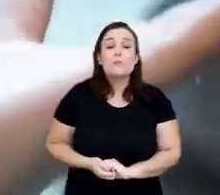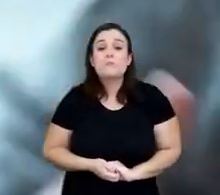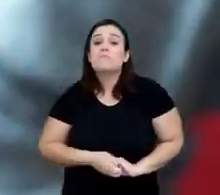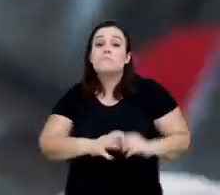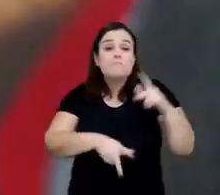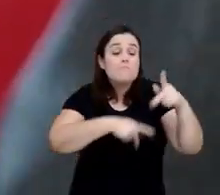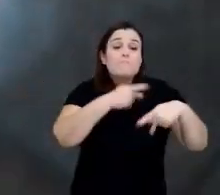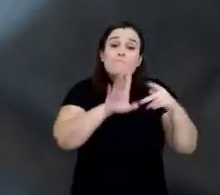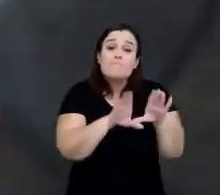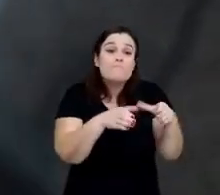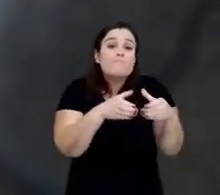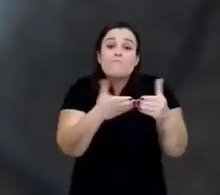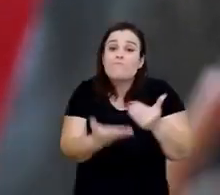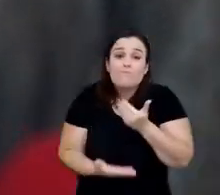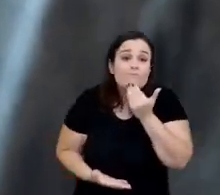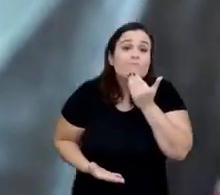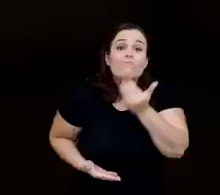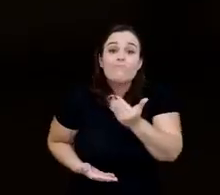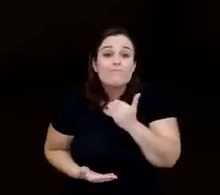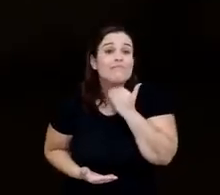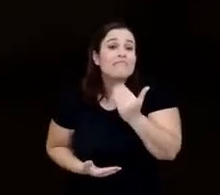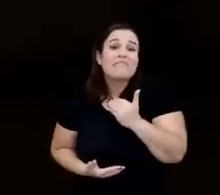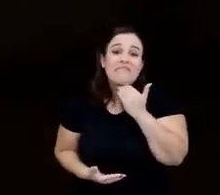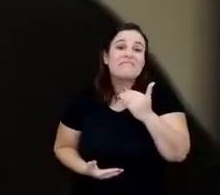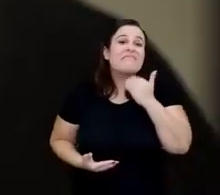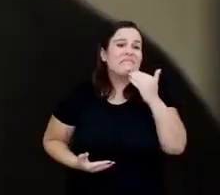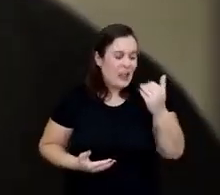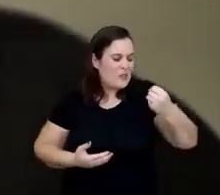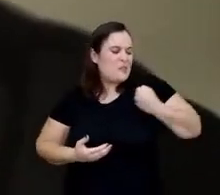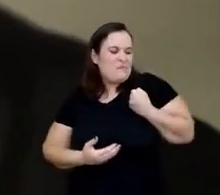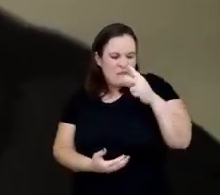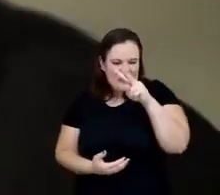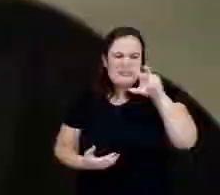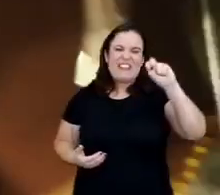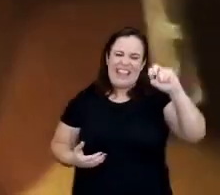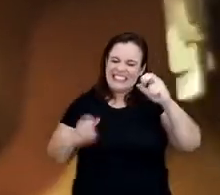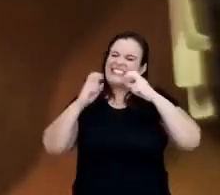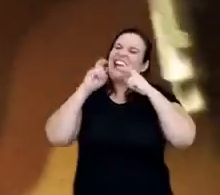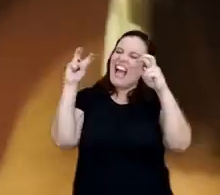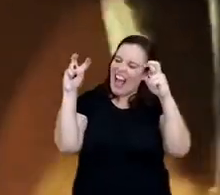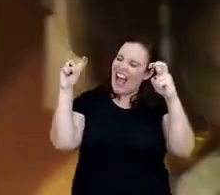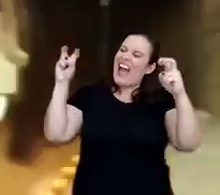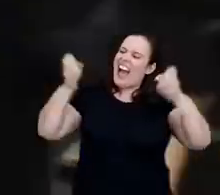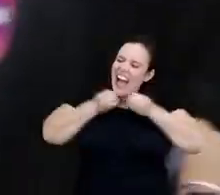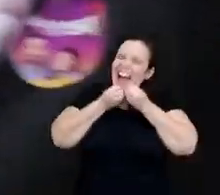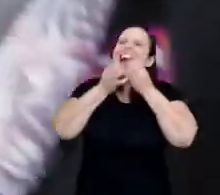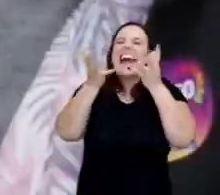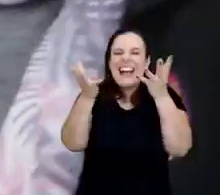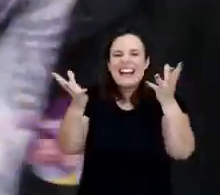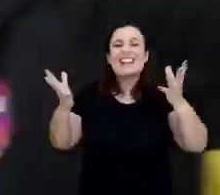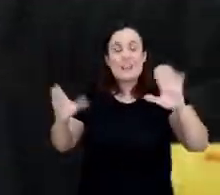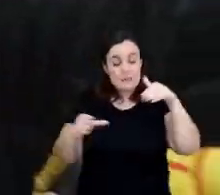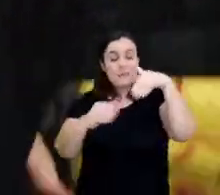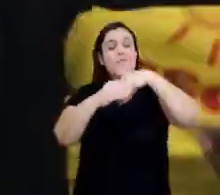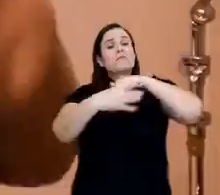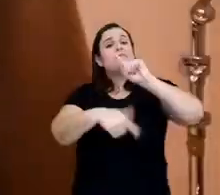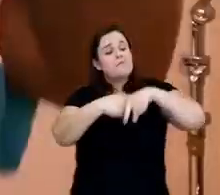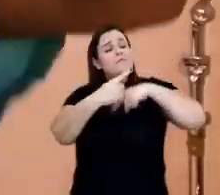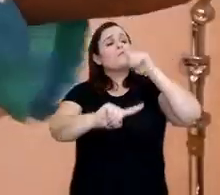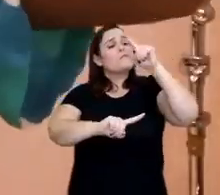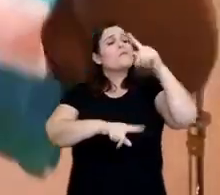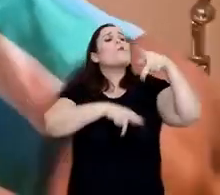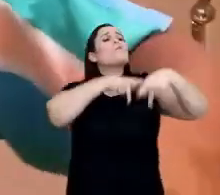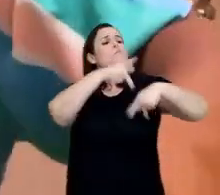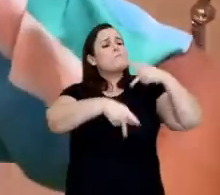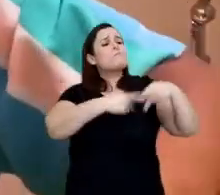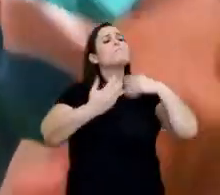novo. Quando o povo pede, não adianta. O grito 50 já tá na garganta pra virar o jogo nessa eleição.